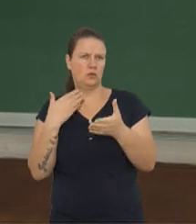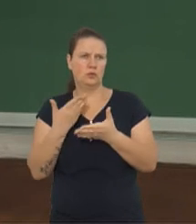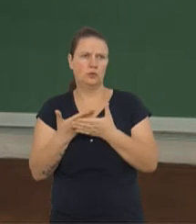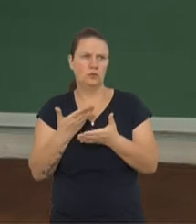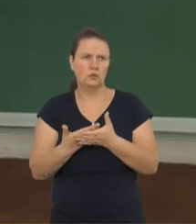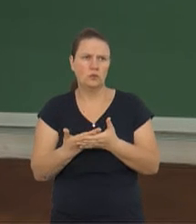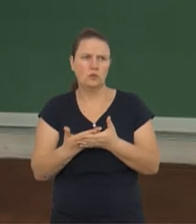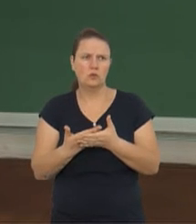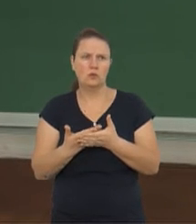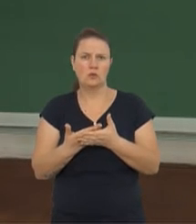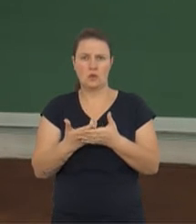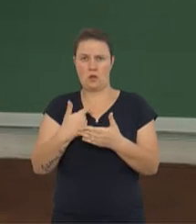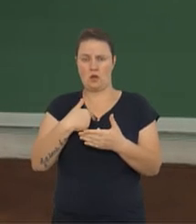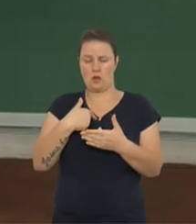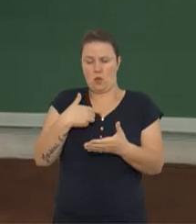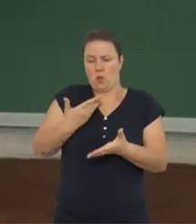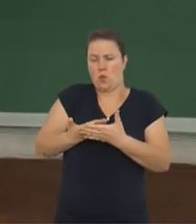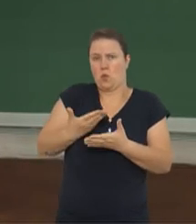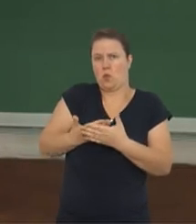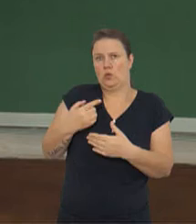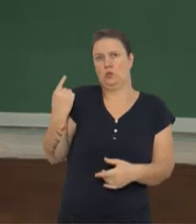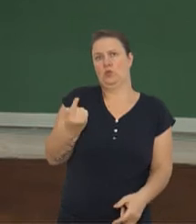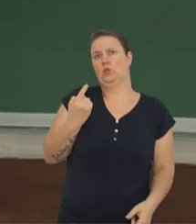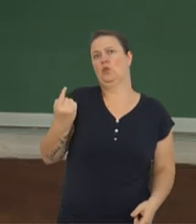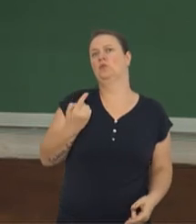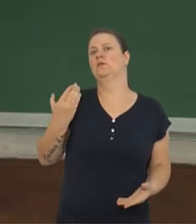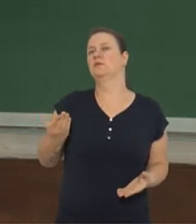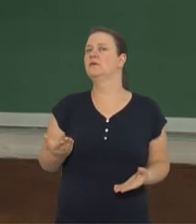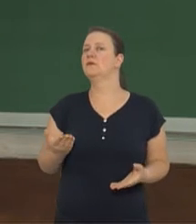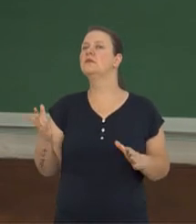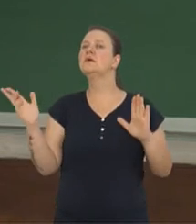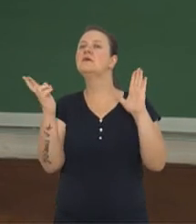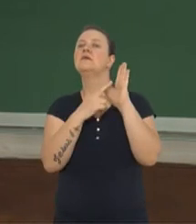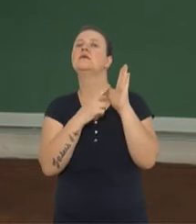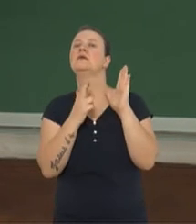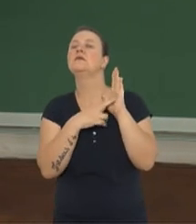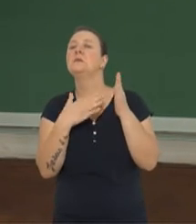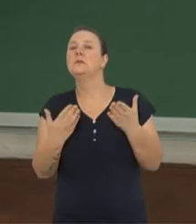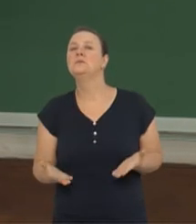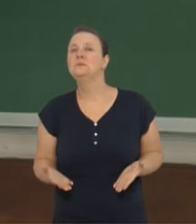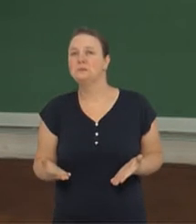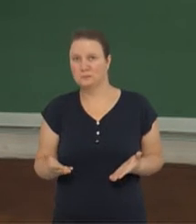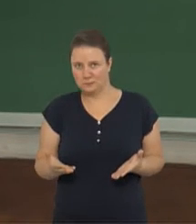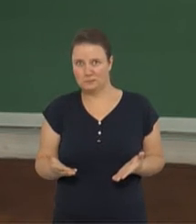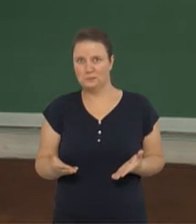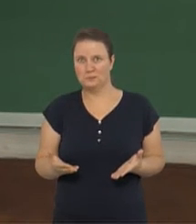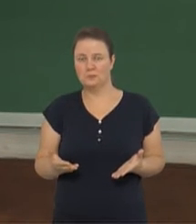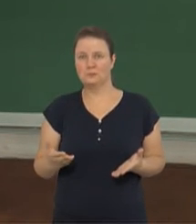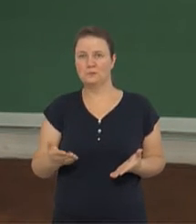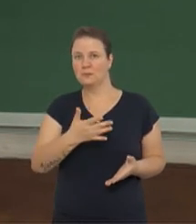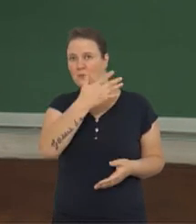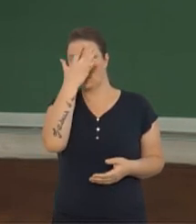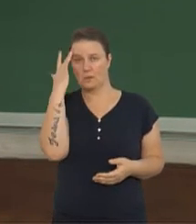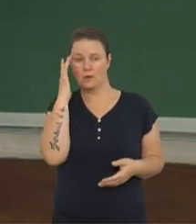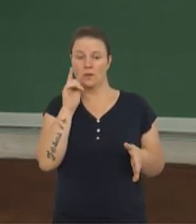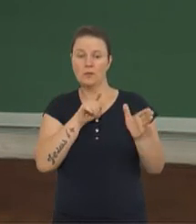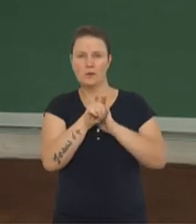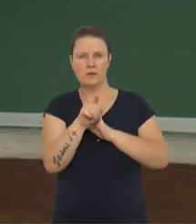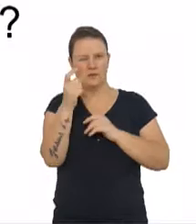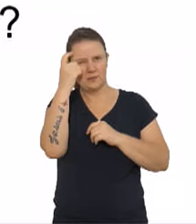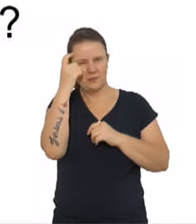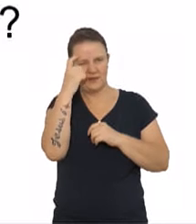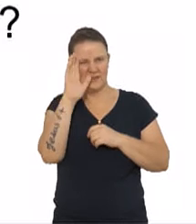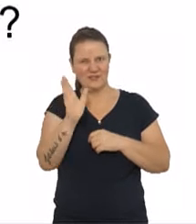estou estudiando solo. Então, qual será foi a resposta dada pela Real Academia a esta pessoa que a consultou? Vamos pensar?